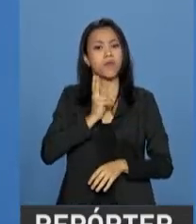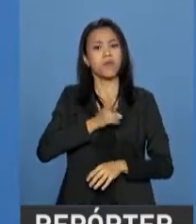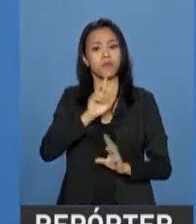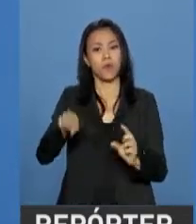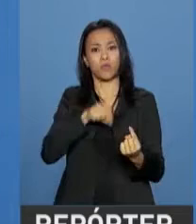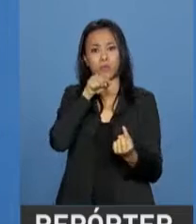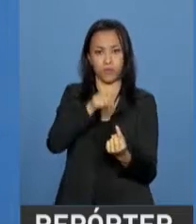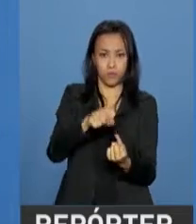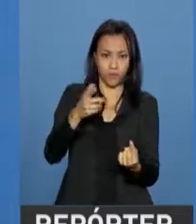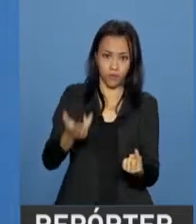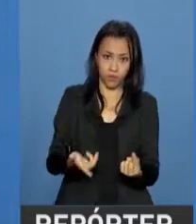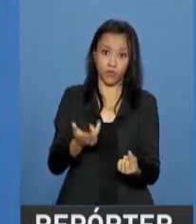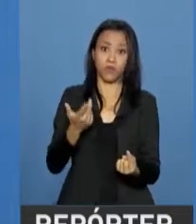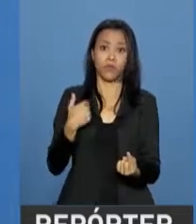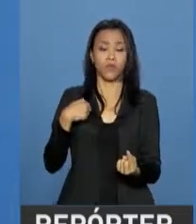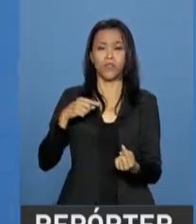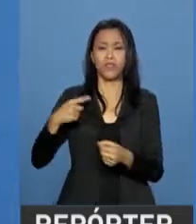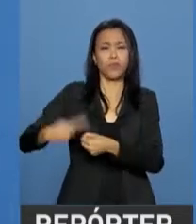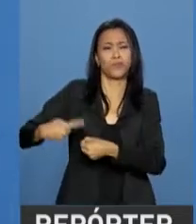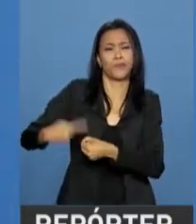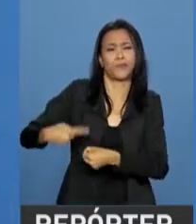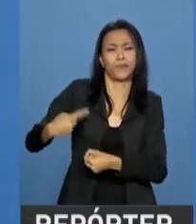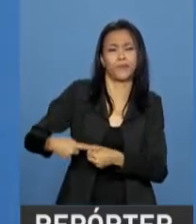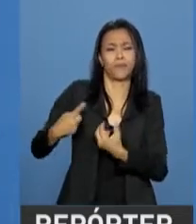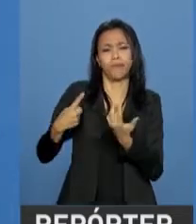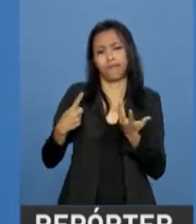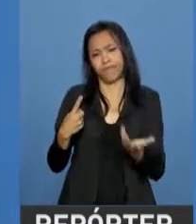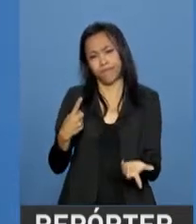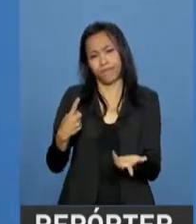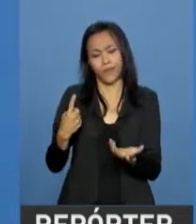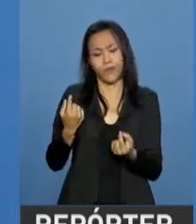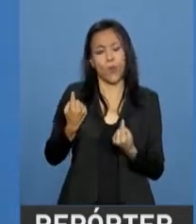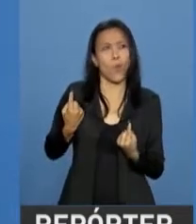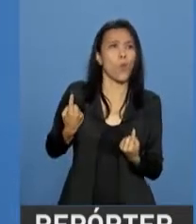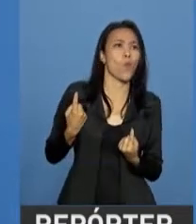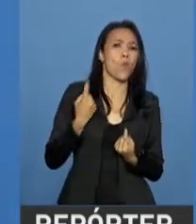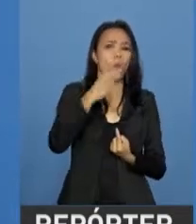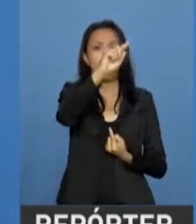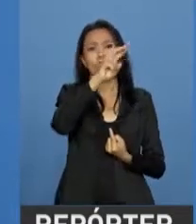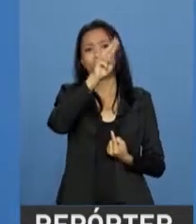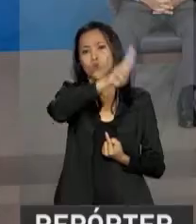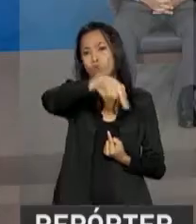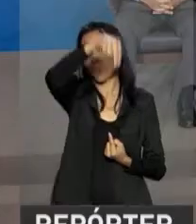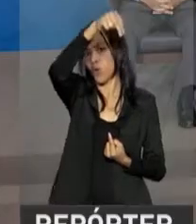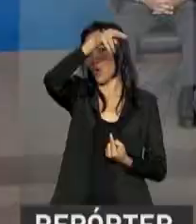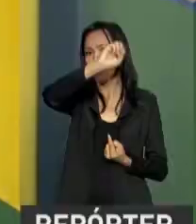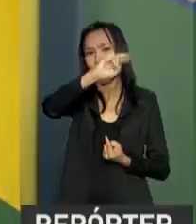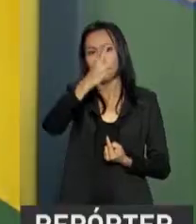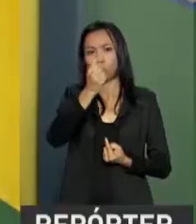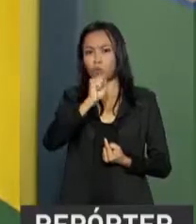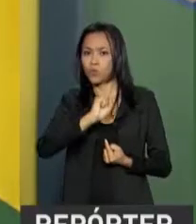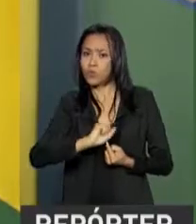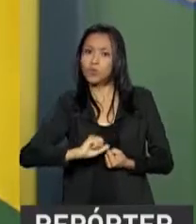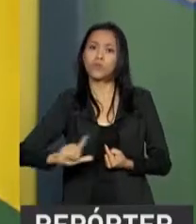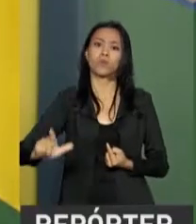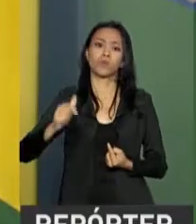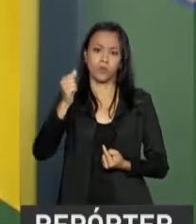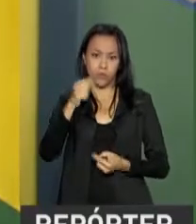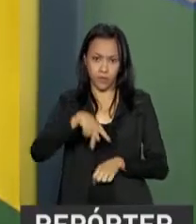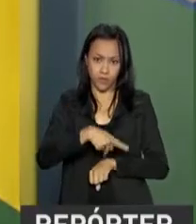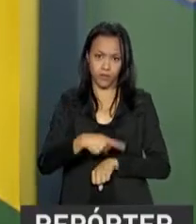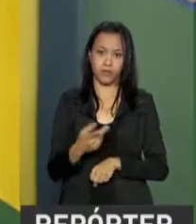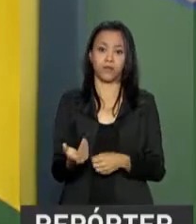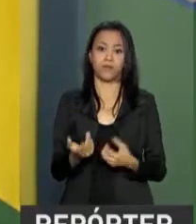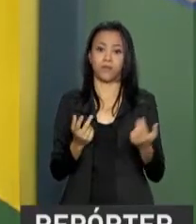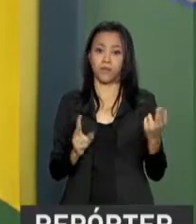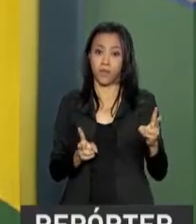aprendizagem de um município no norte do país o do sul do país já o presidente michel temer e